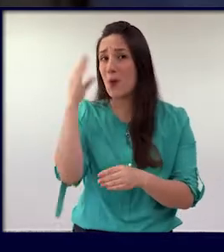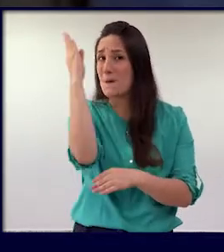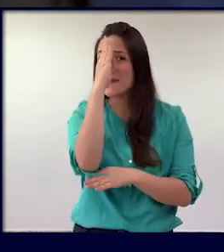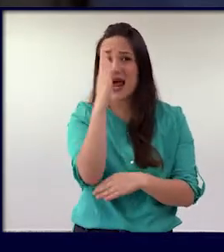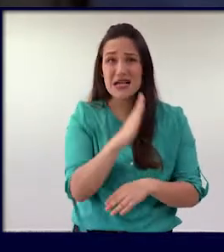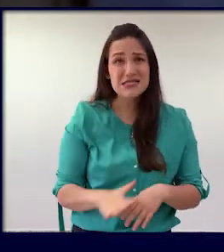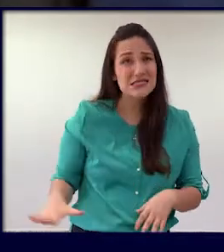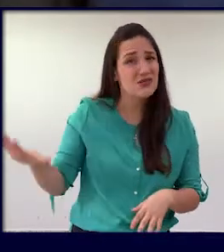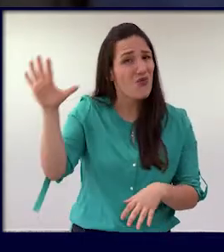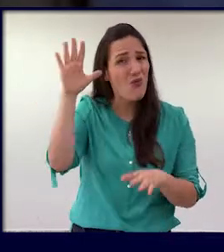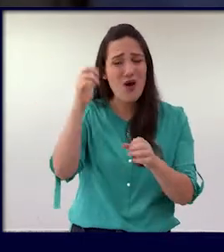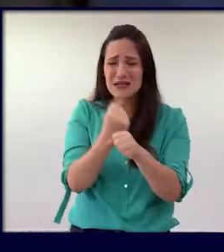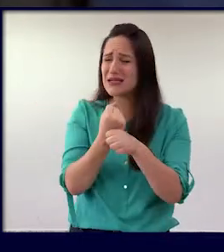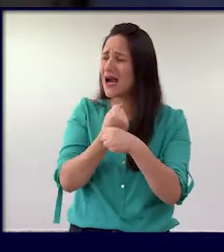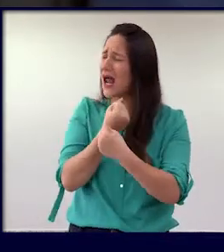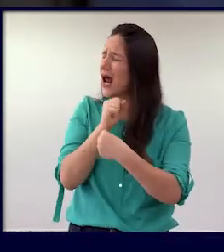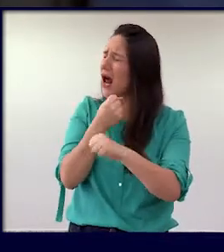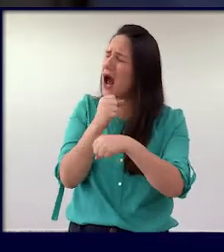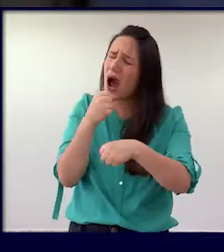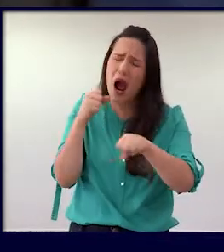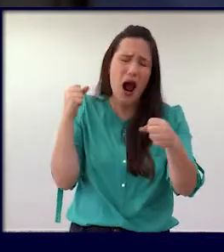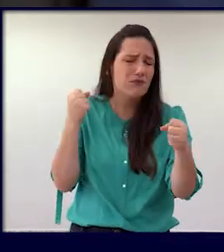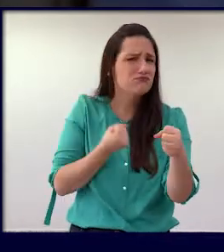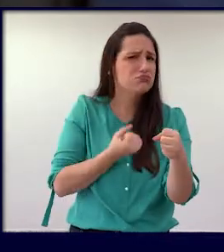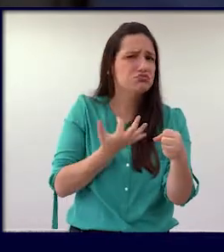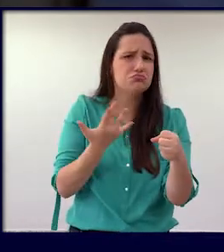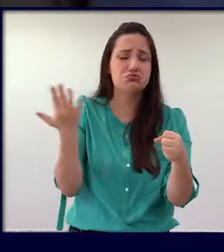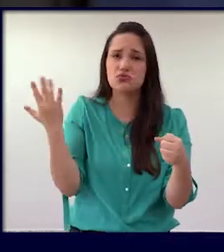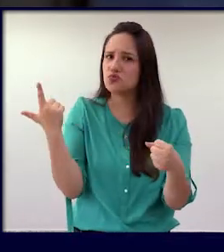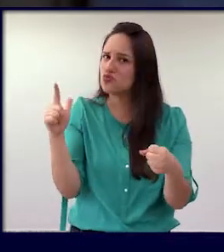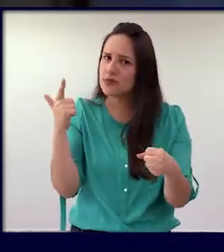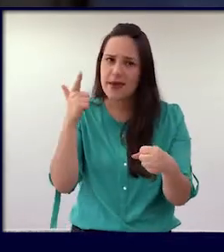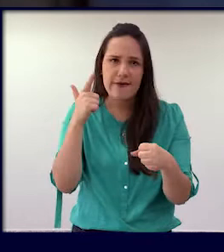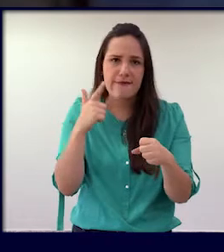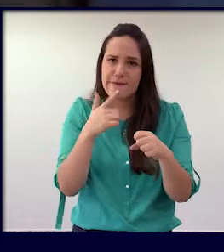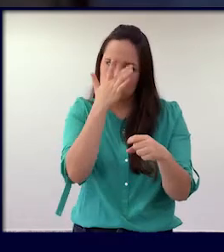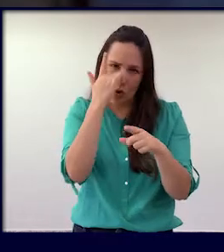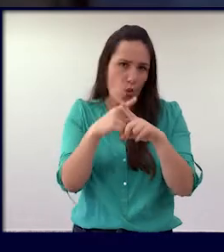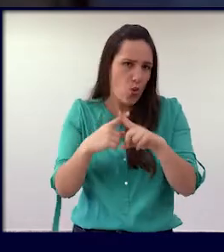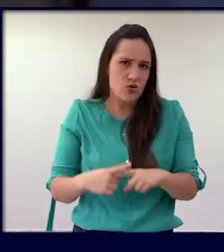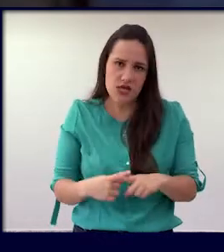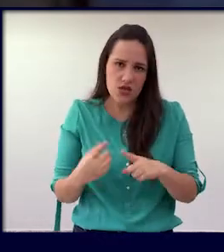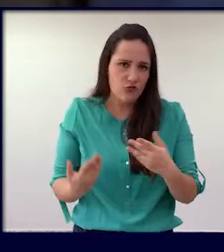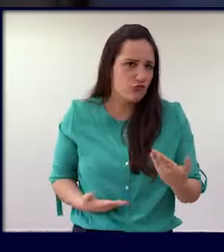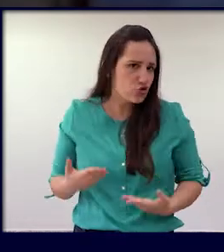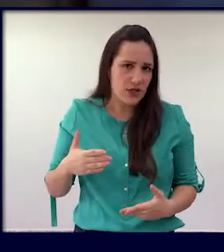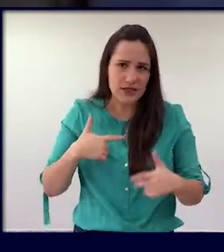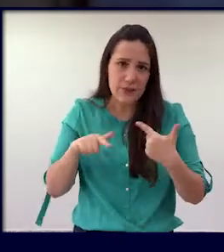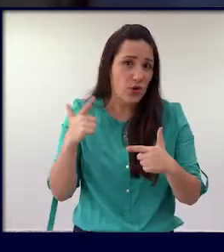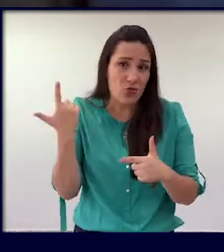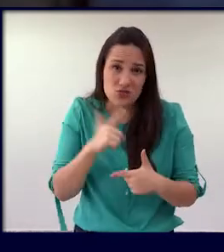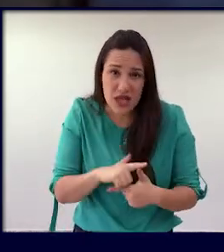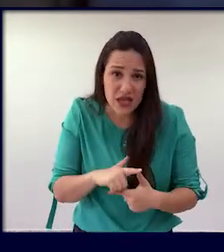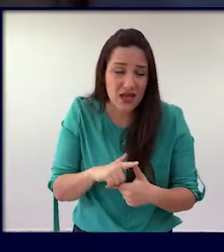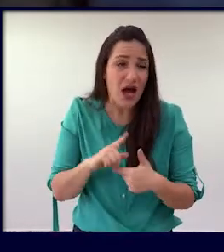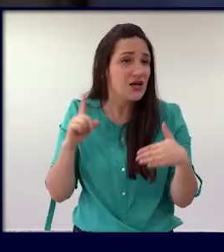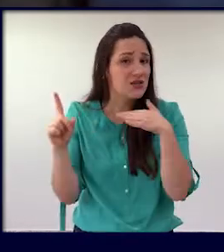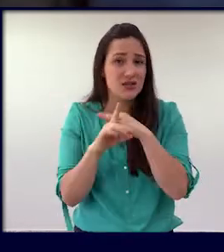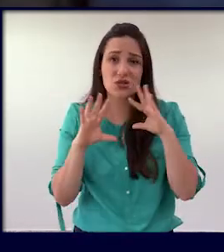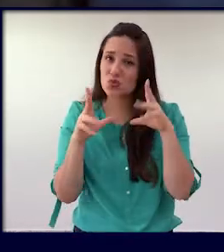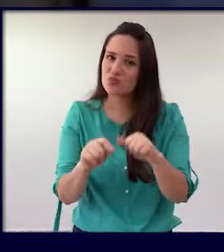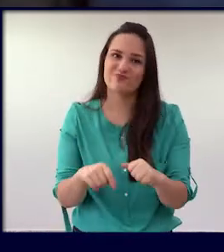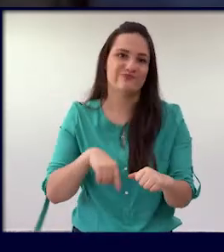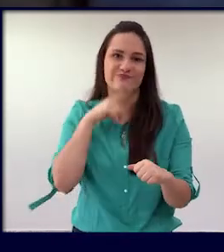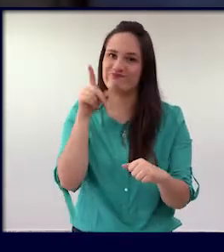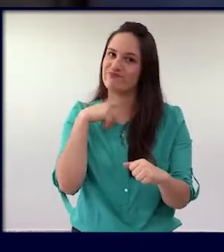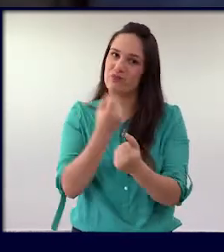país de proporções continentais como o Brasil? Né? Não existem servidores, não existe uma estrutura que dê condição de